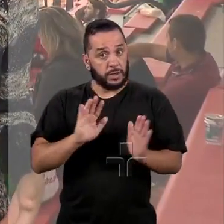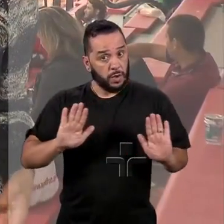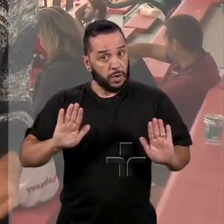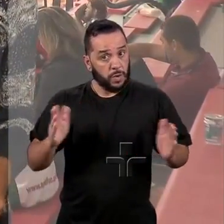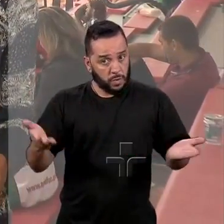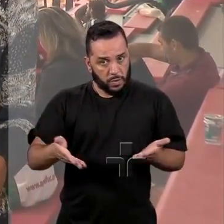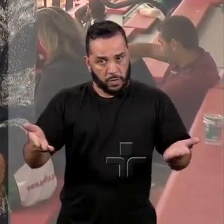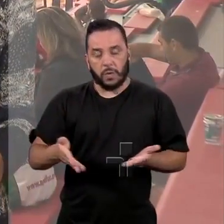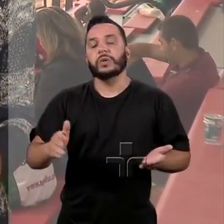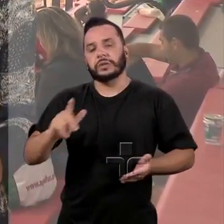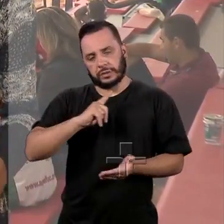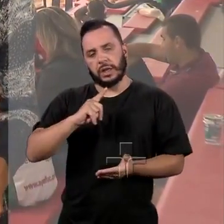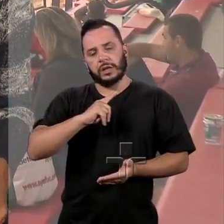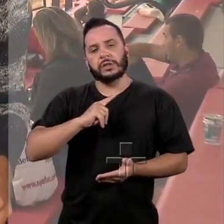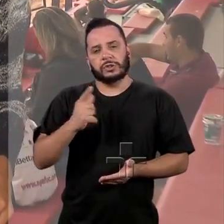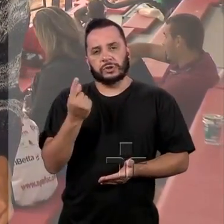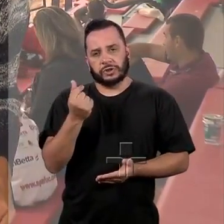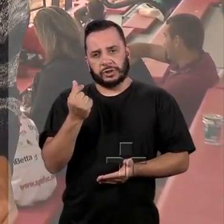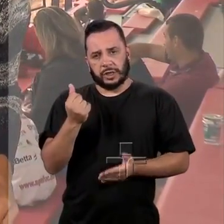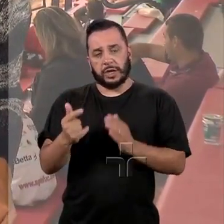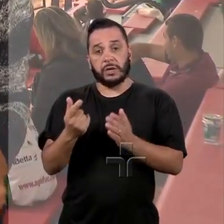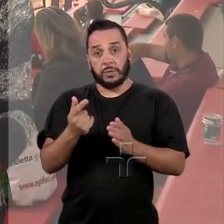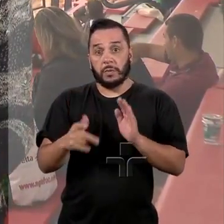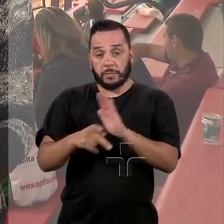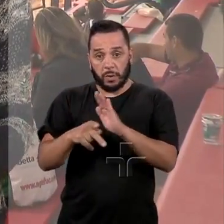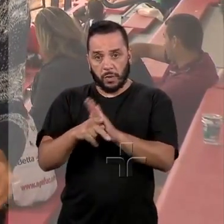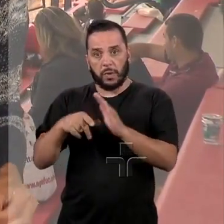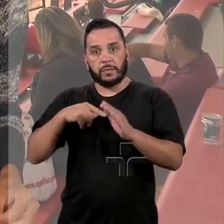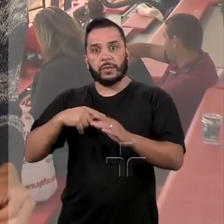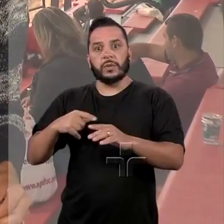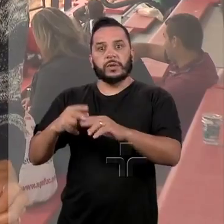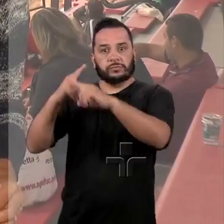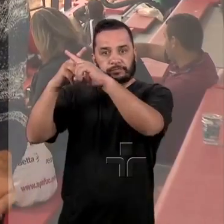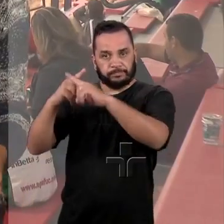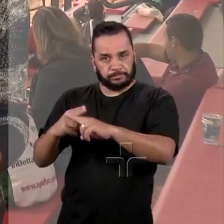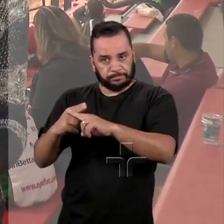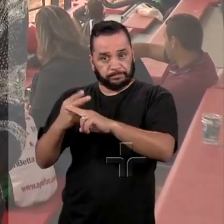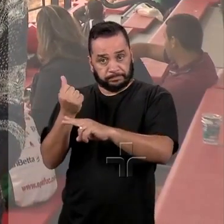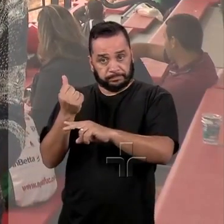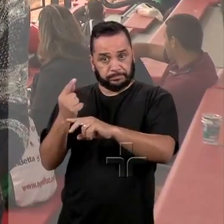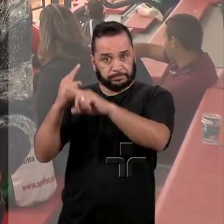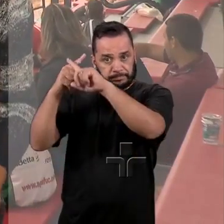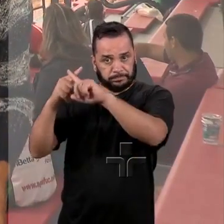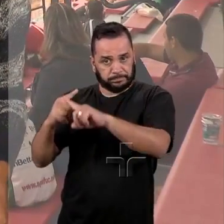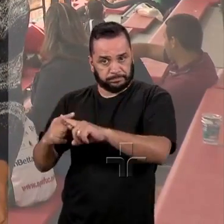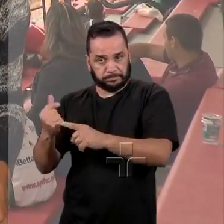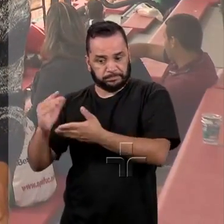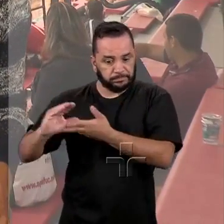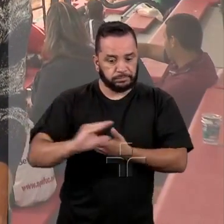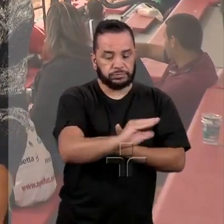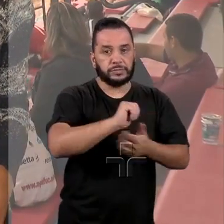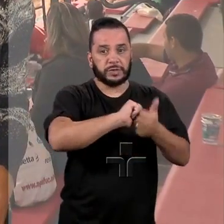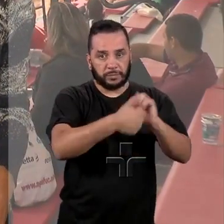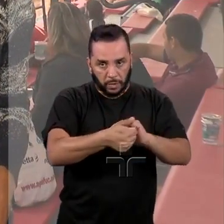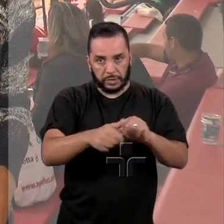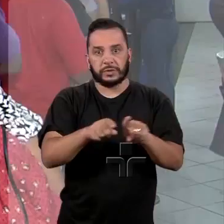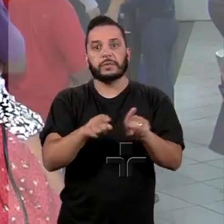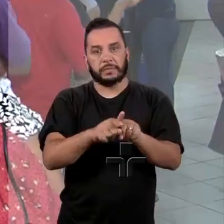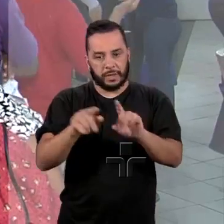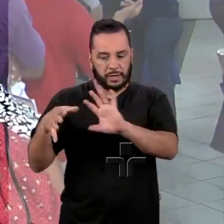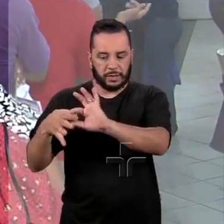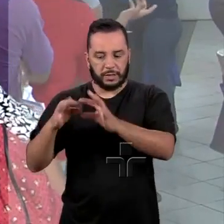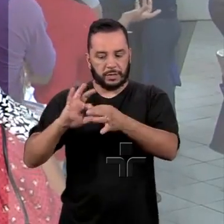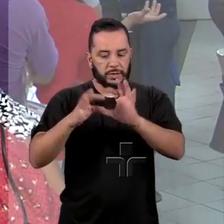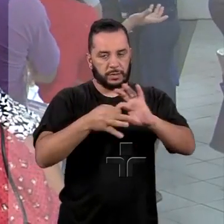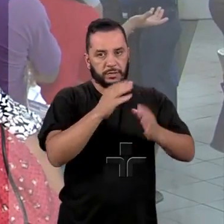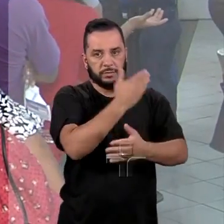uma parte da arrecadação dos jogos das lotéricas é destinada ao esporte, incluindo as modalidades paralímpicas.